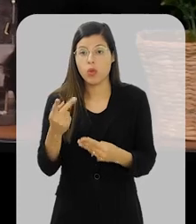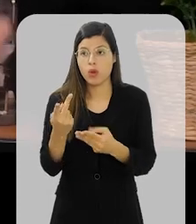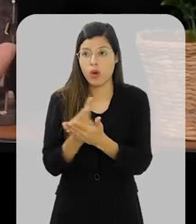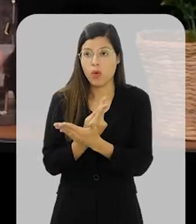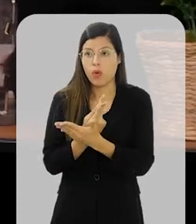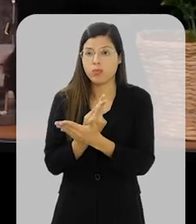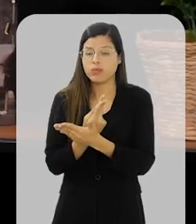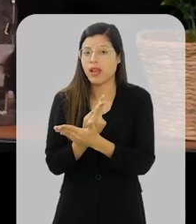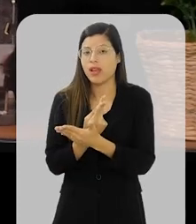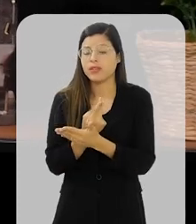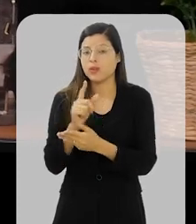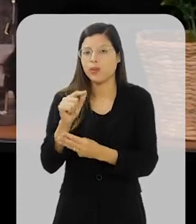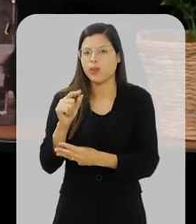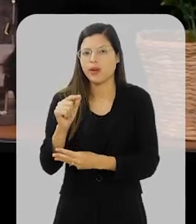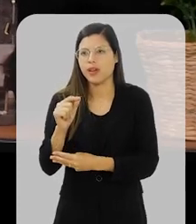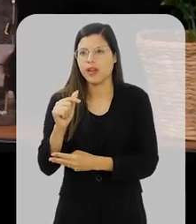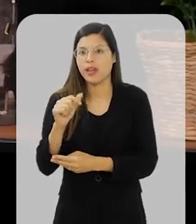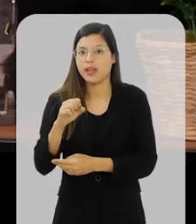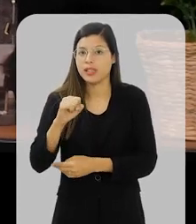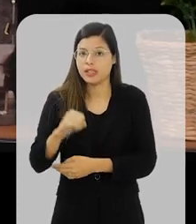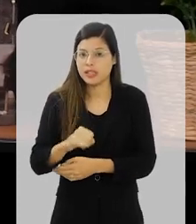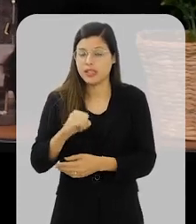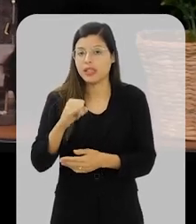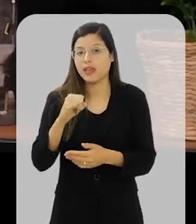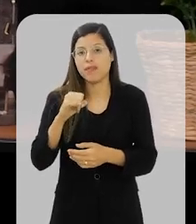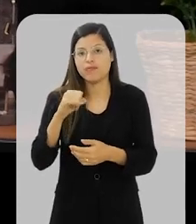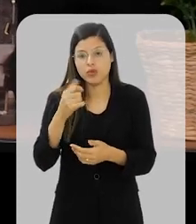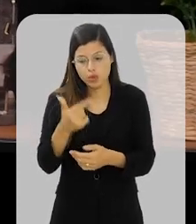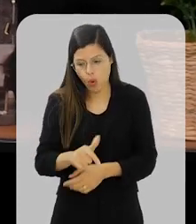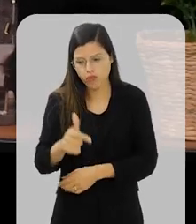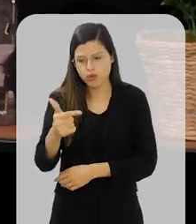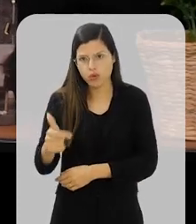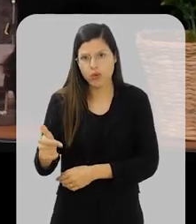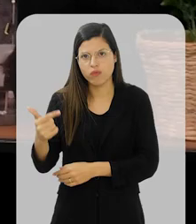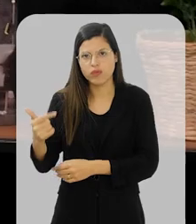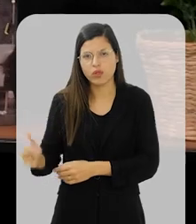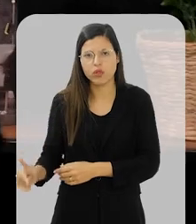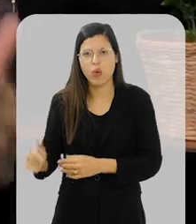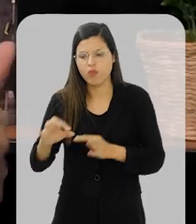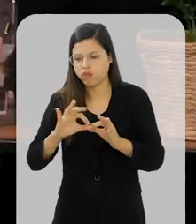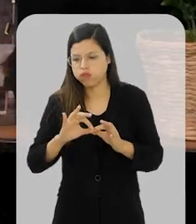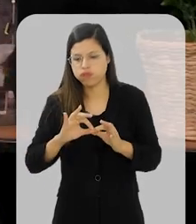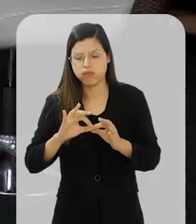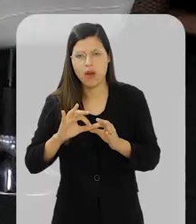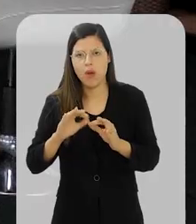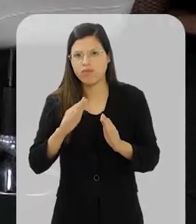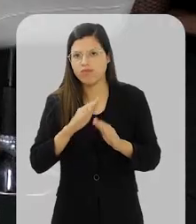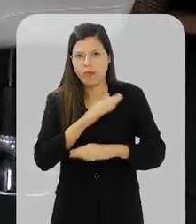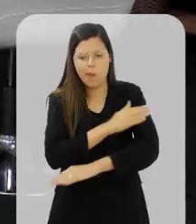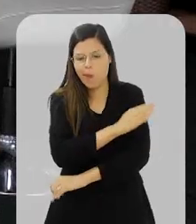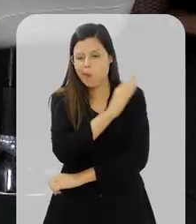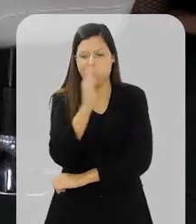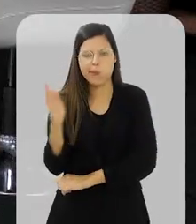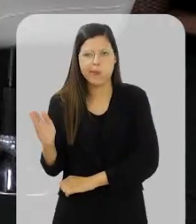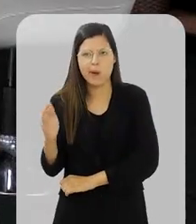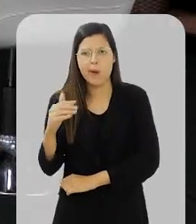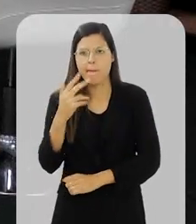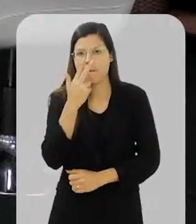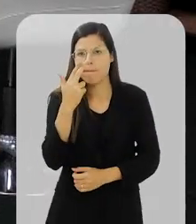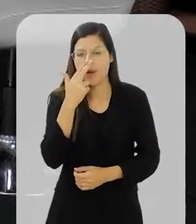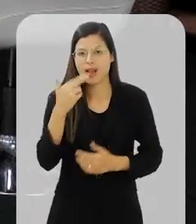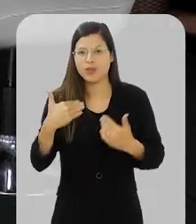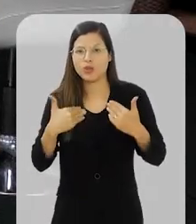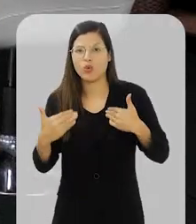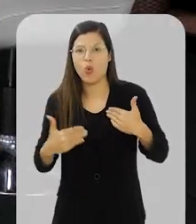forma crônica, ou seja, se você for submetido a essa situação por um período muito prolongado, o nosso organismo ele vai